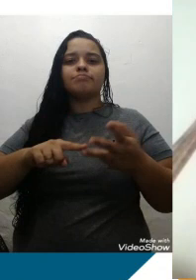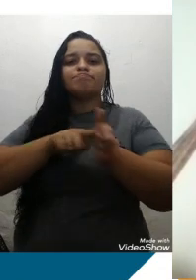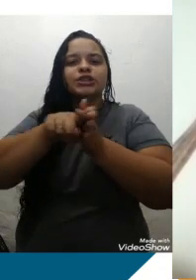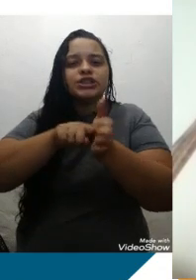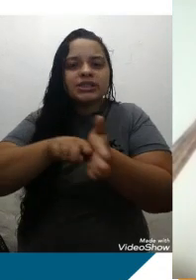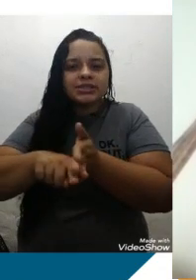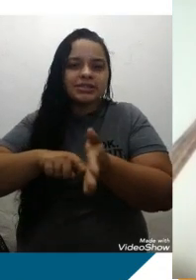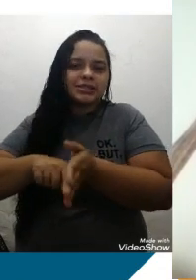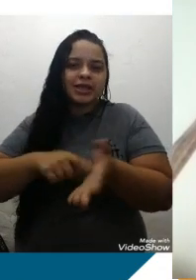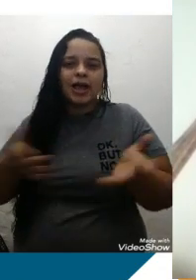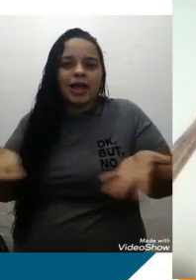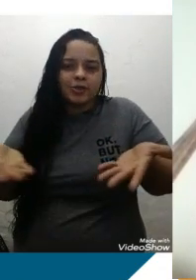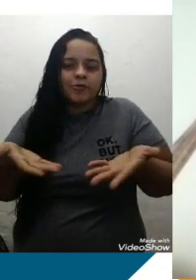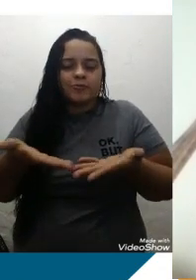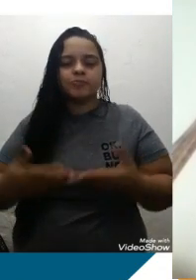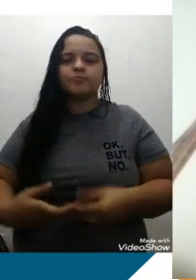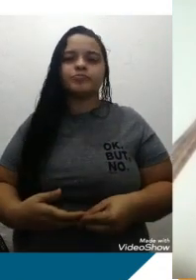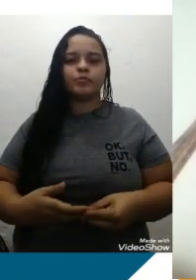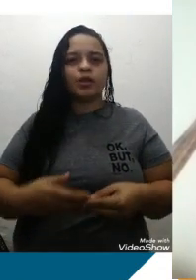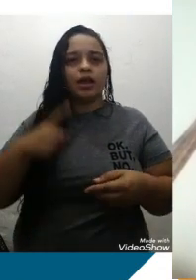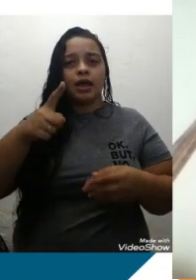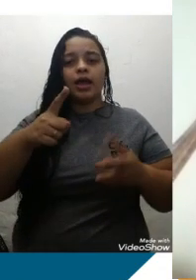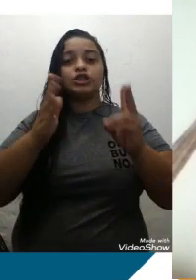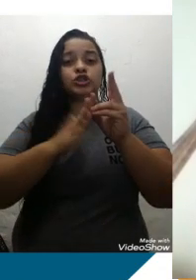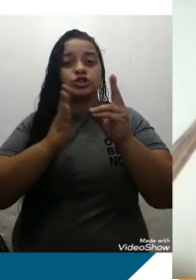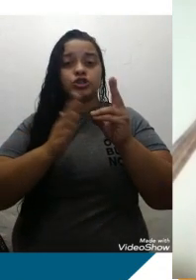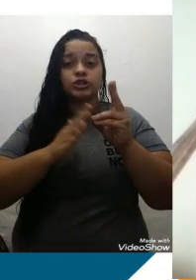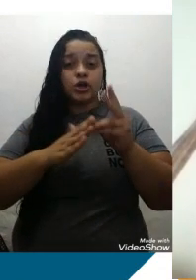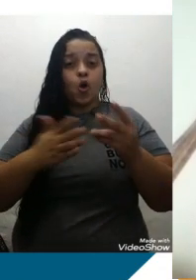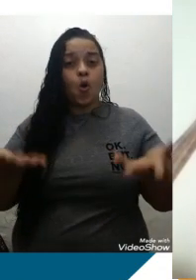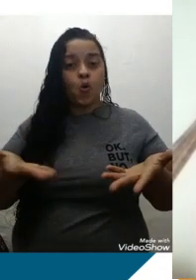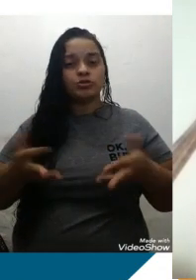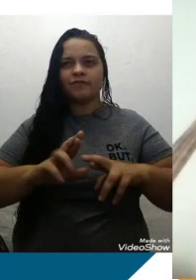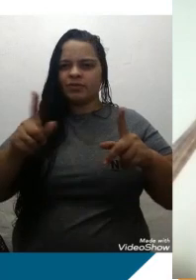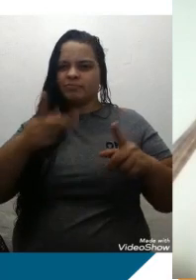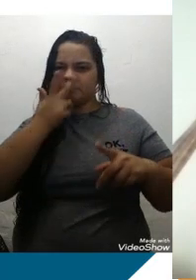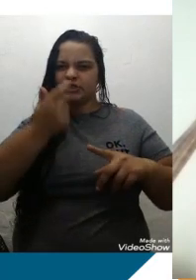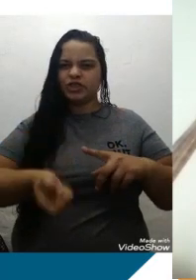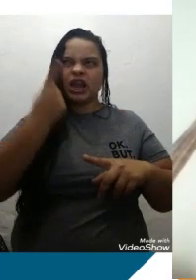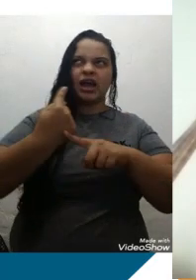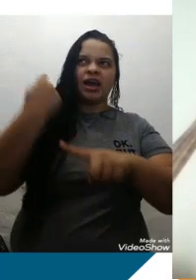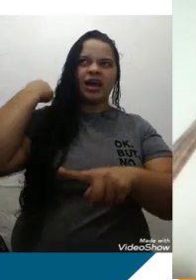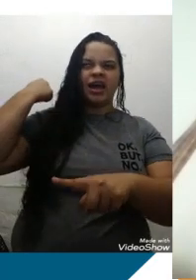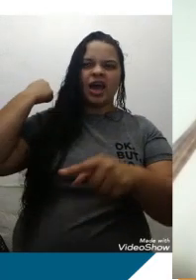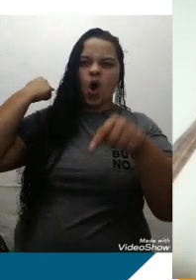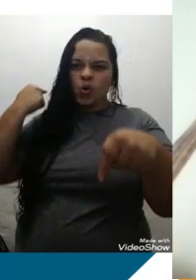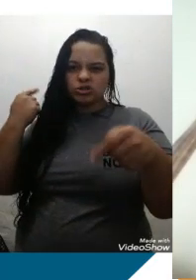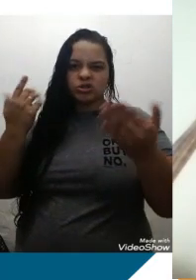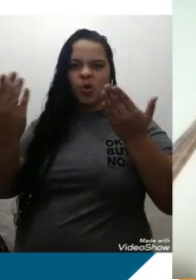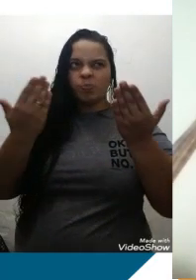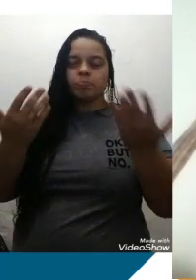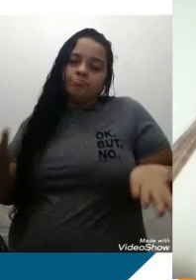atuais que são feitas sobre os povos indígenas de hoje em dia. Parece estranho, né? E, de fato, isso tem que ser feito com